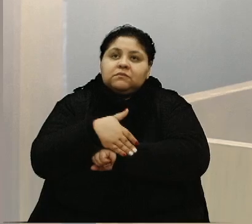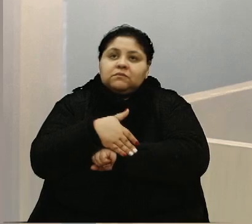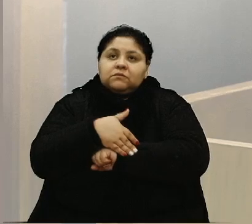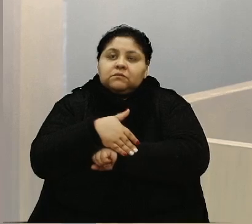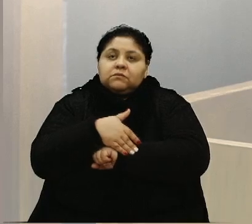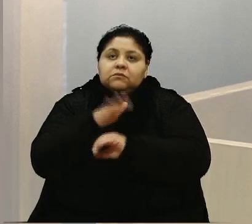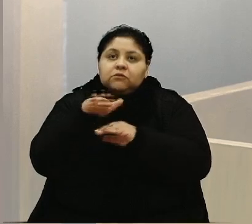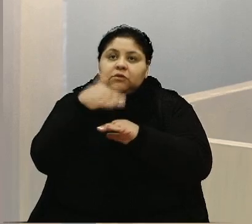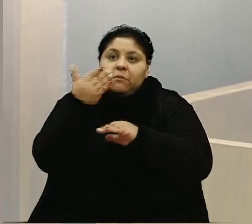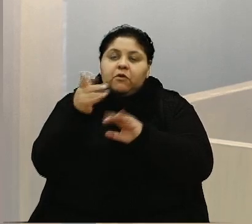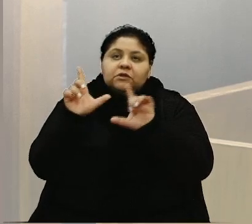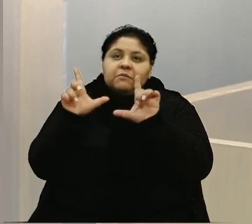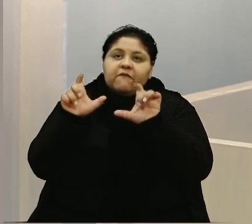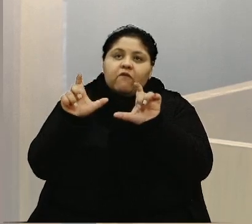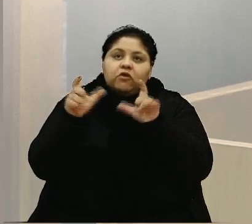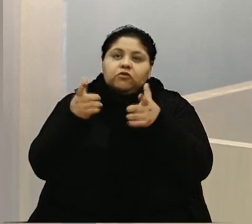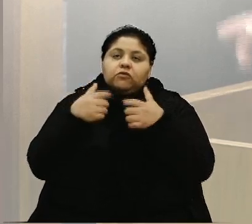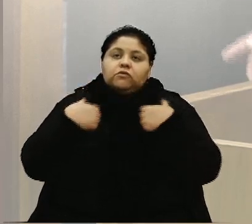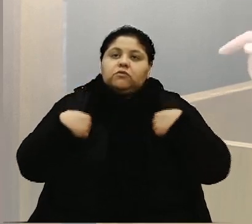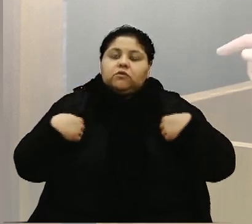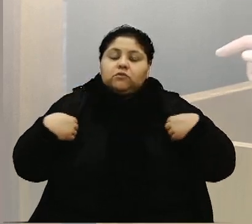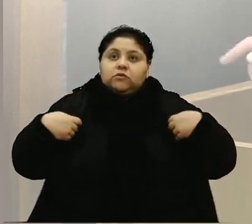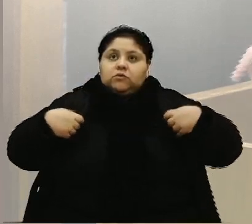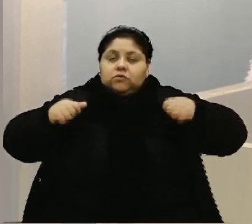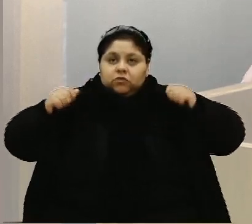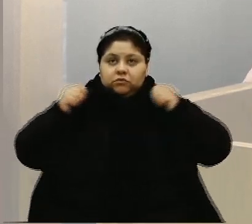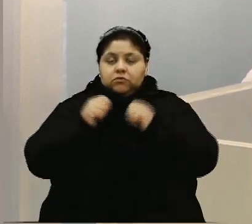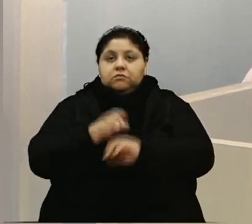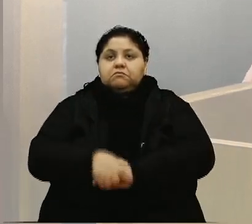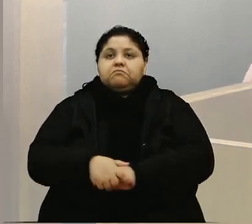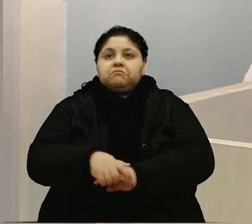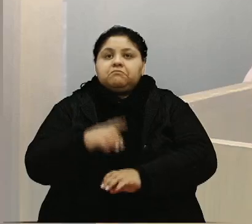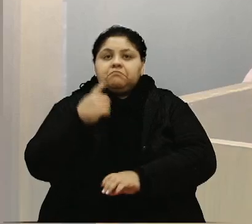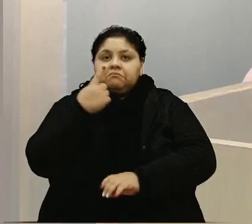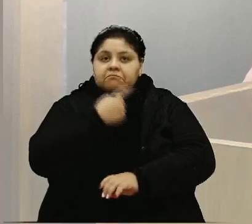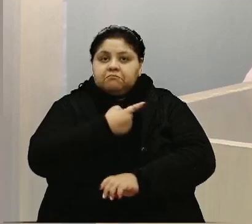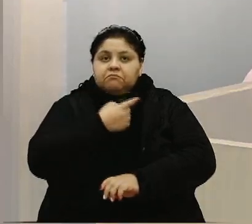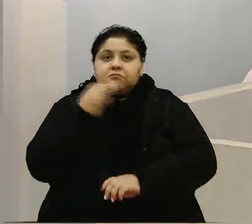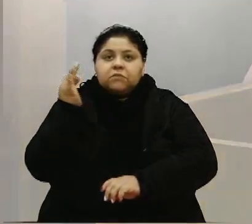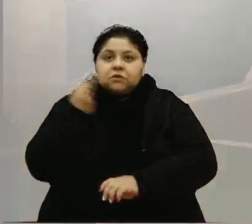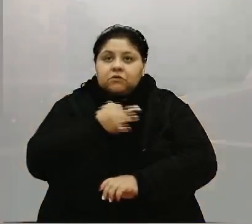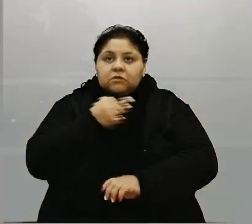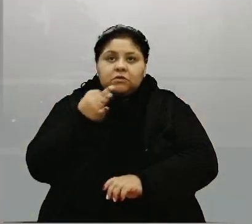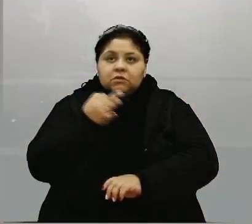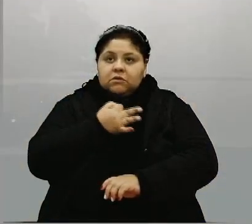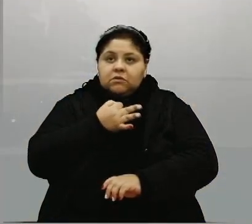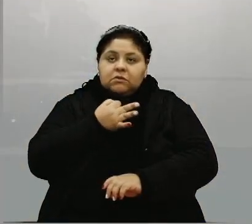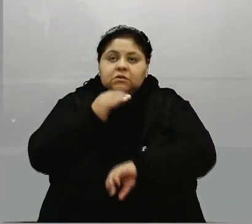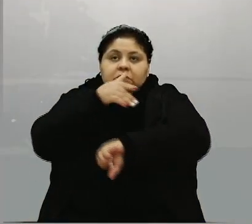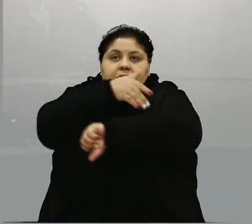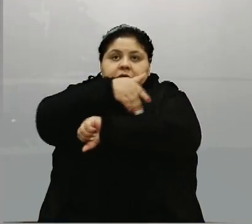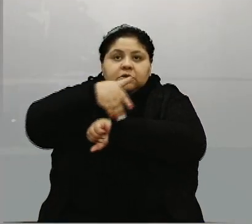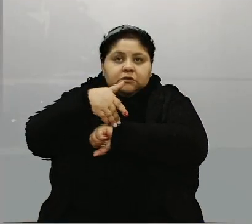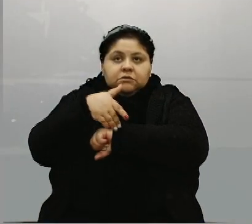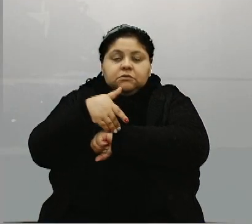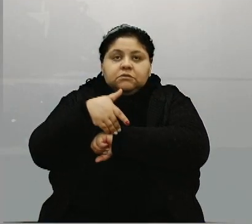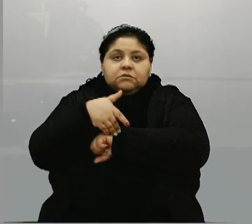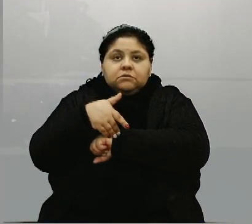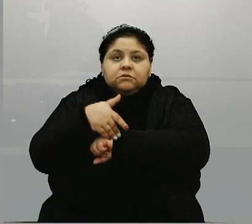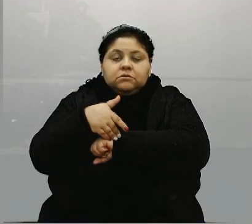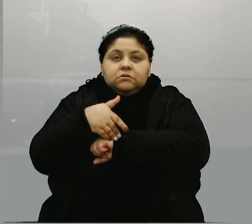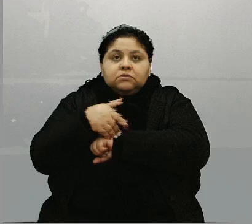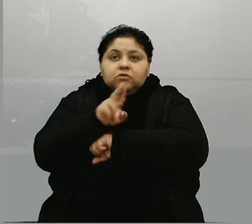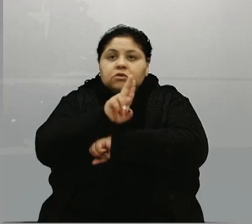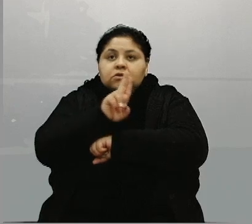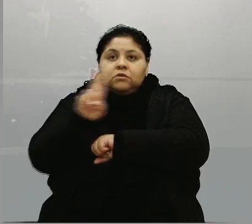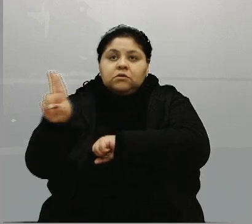na próxima foto. E por incrível que pareça, é isso mesmo, é uma rua. O nome